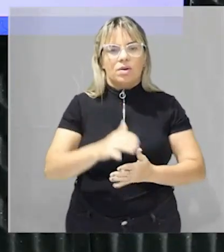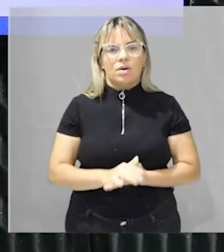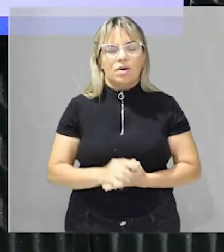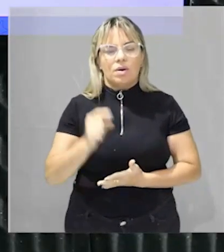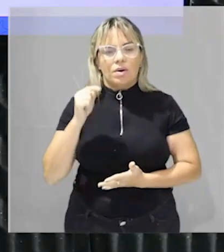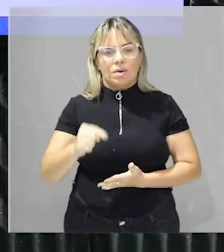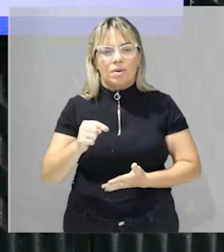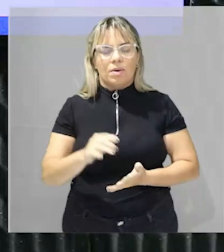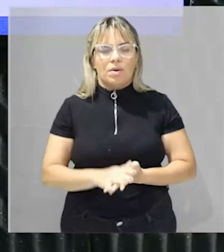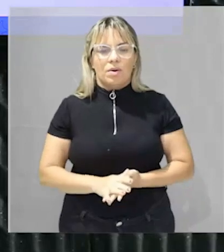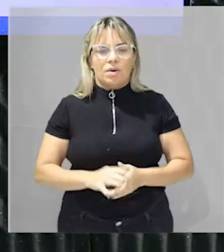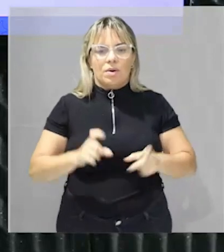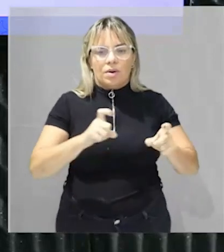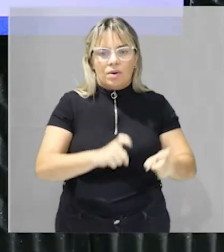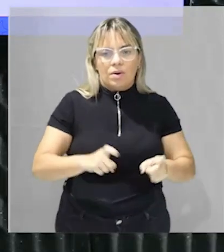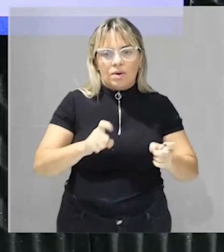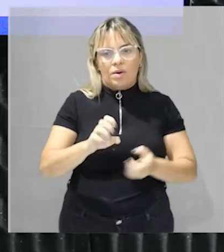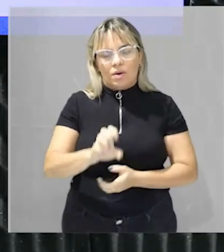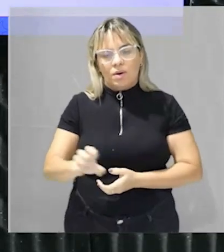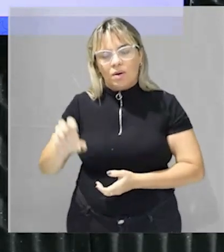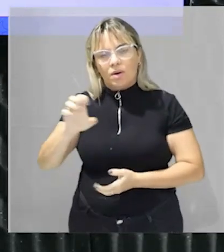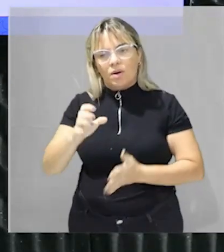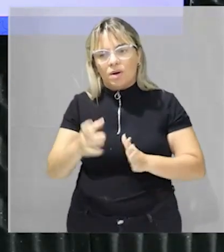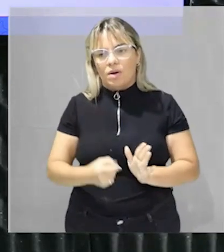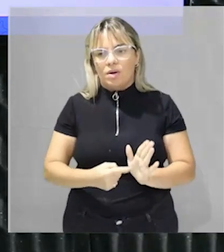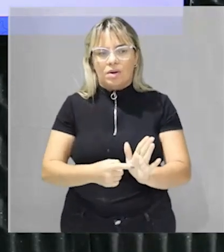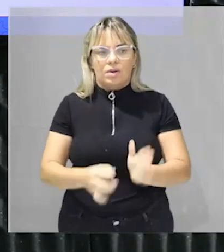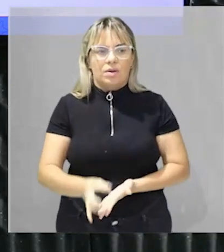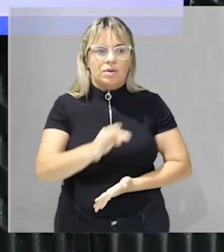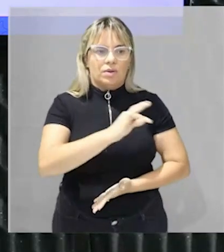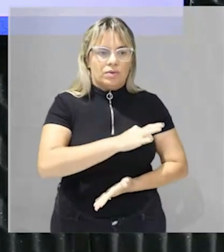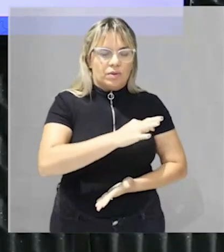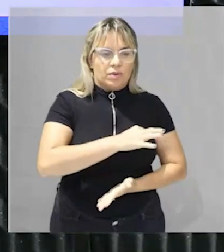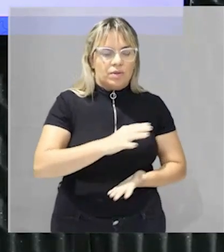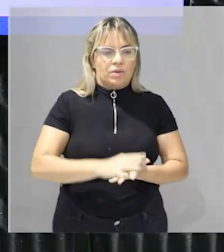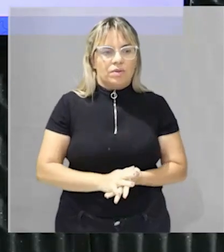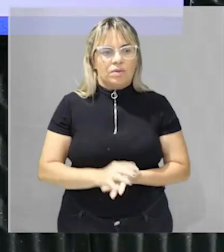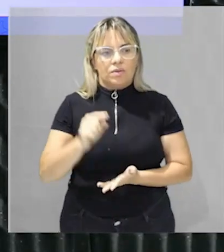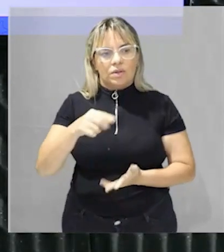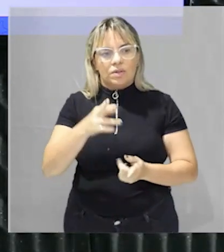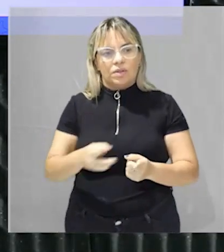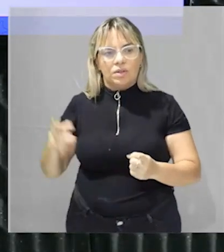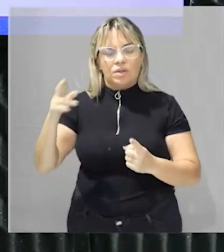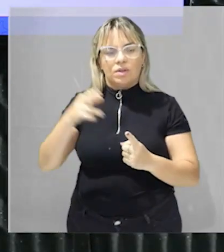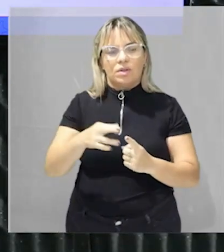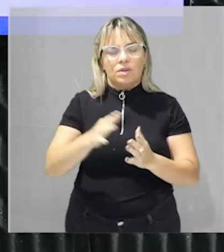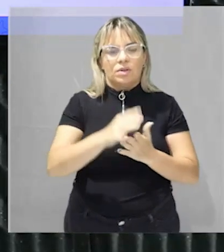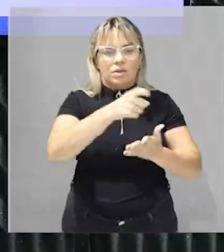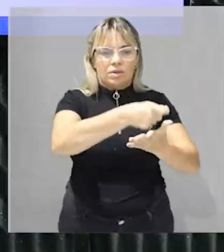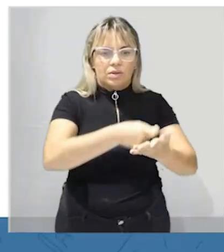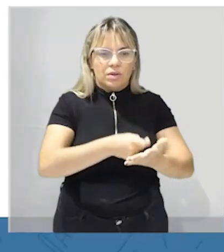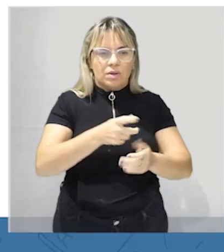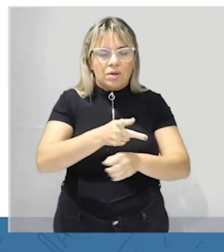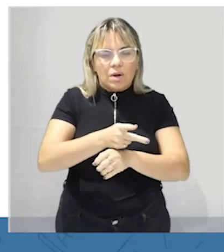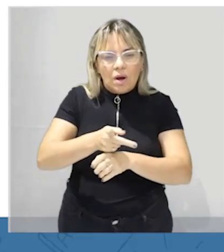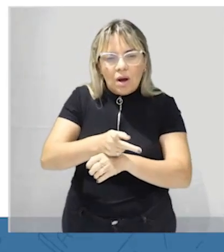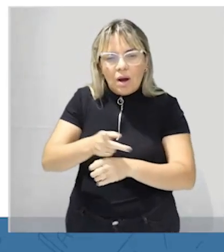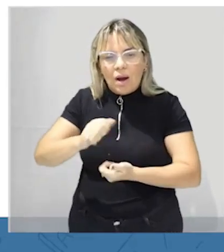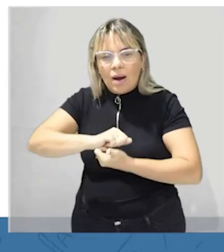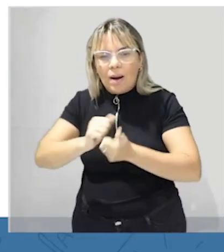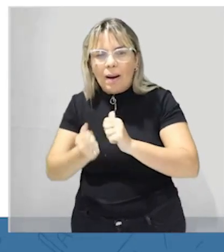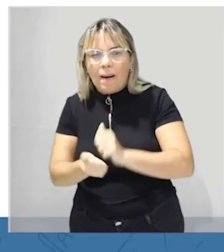produção agrícola nas regiões mencionadas as técnicas referidas no texto buscaram adaptar os cultivos aos